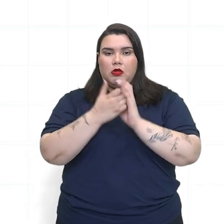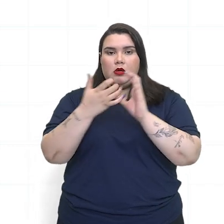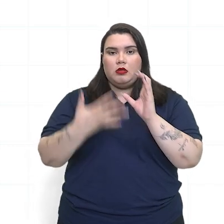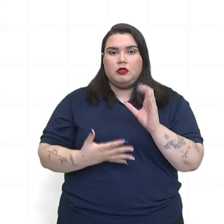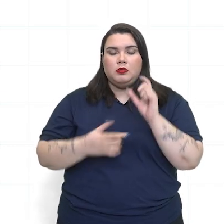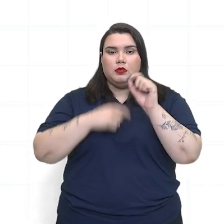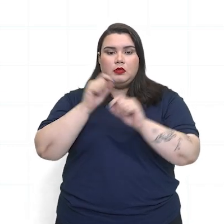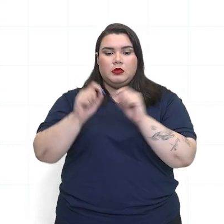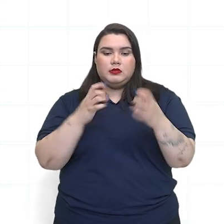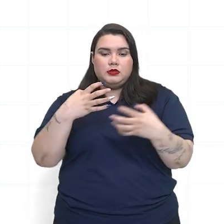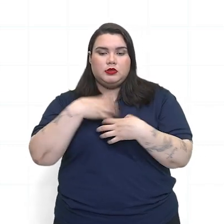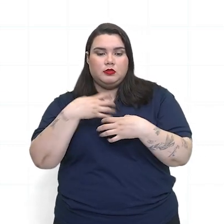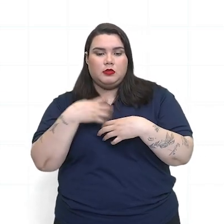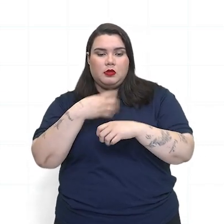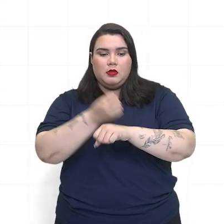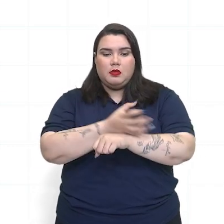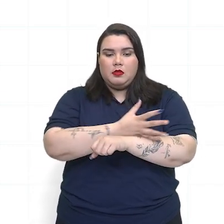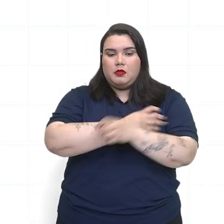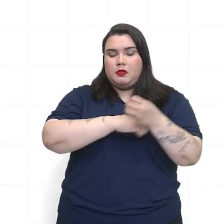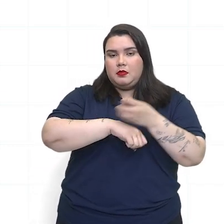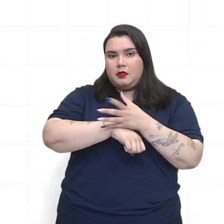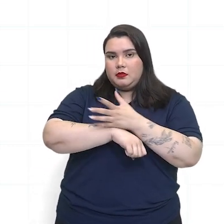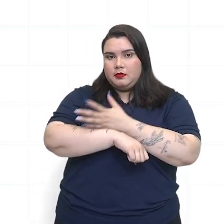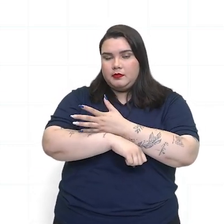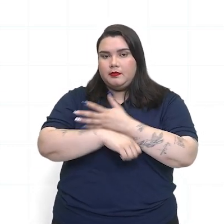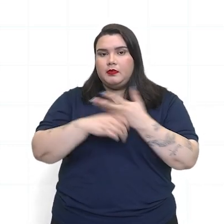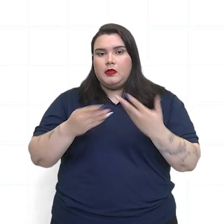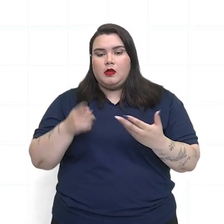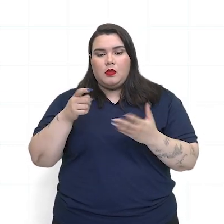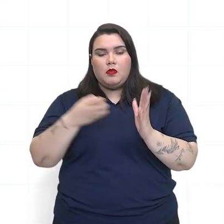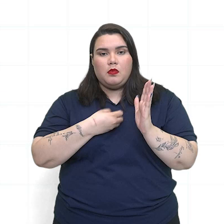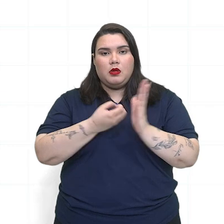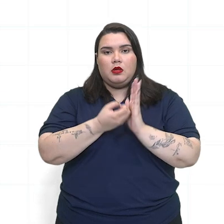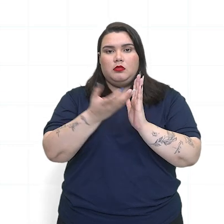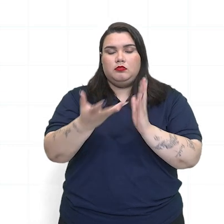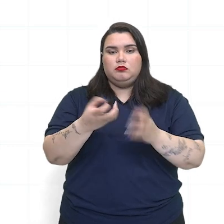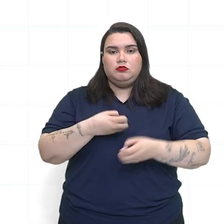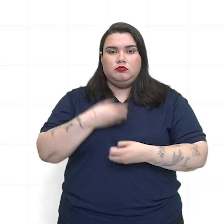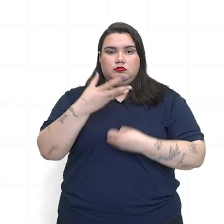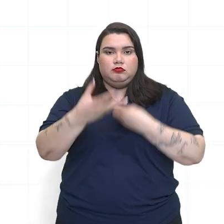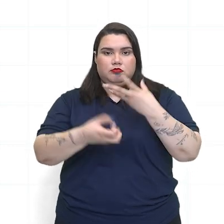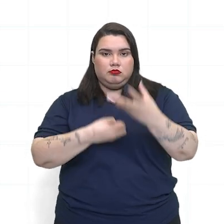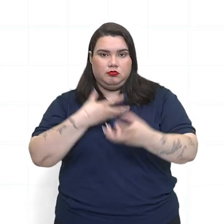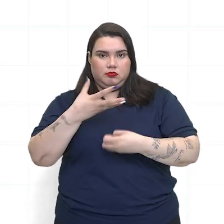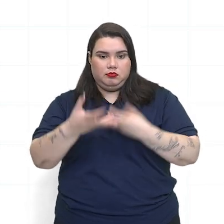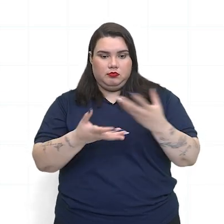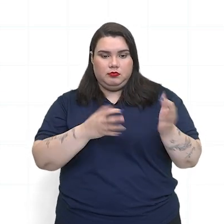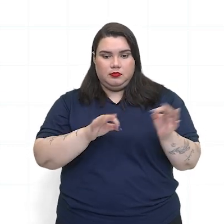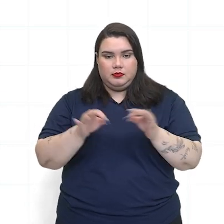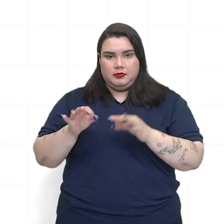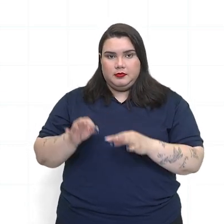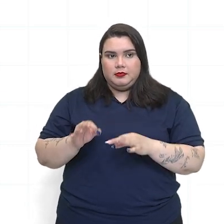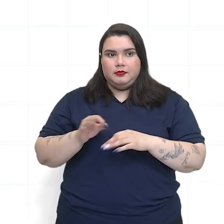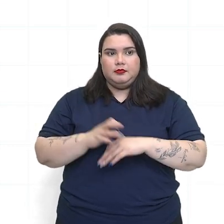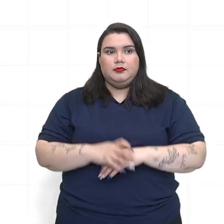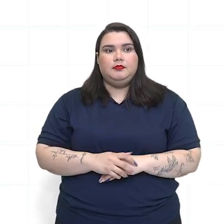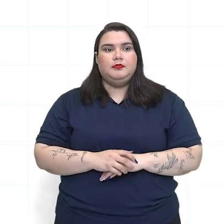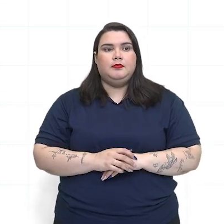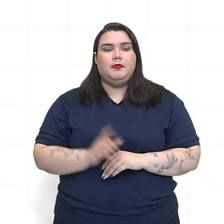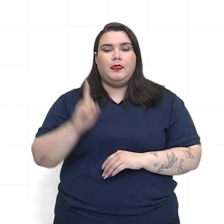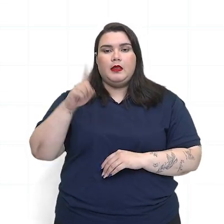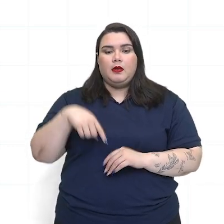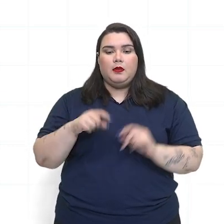de sentimentos, emoções, né? E o eu lírico vai estar expressando aí esses sentimentos, essas emoções. E eles